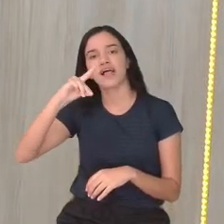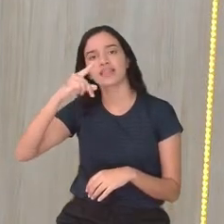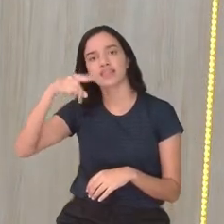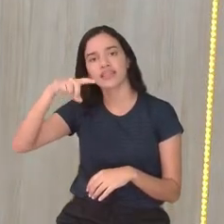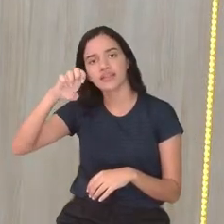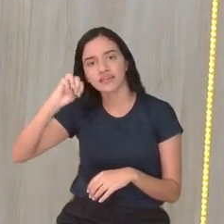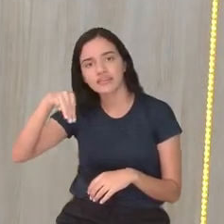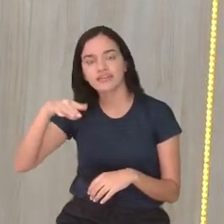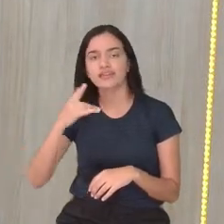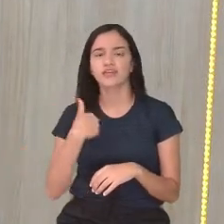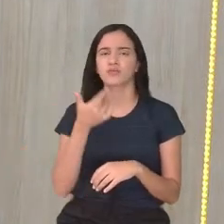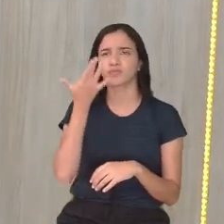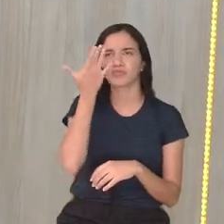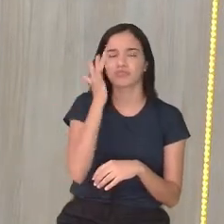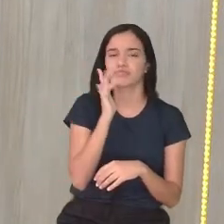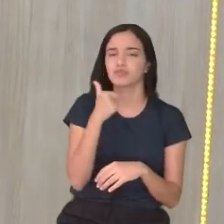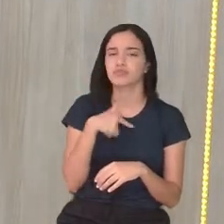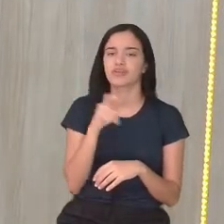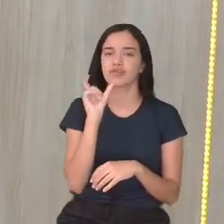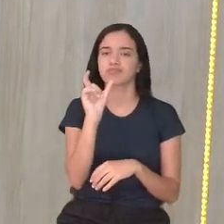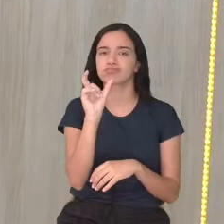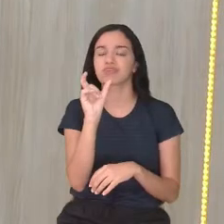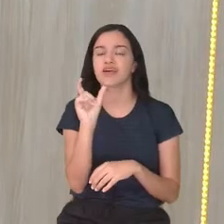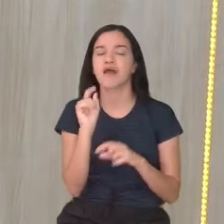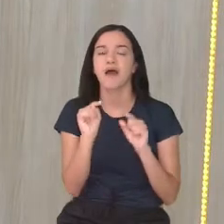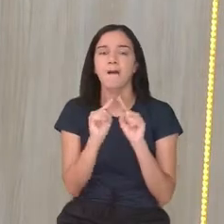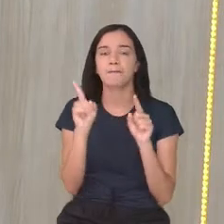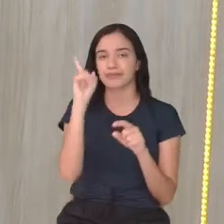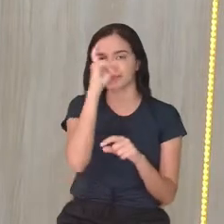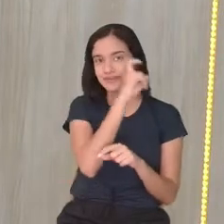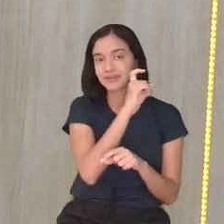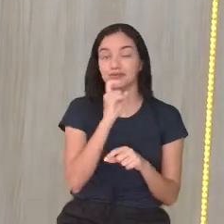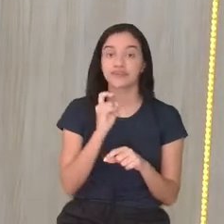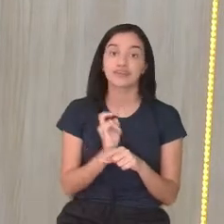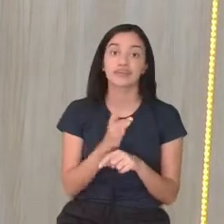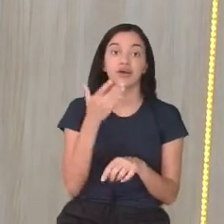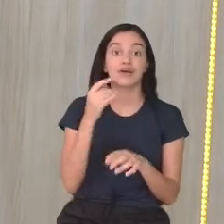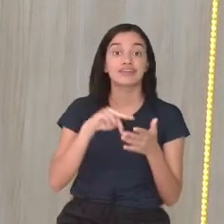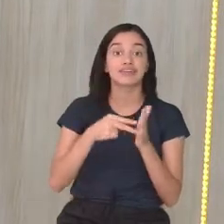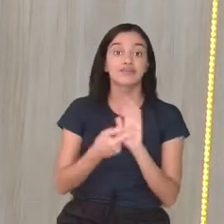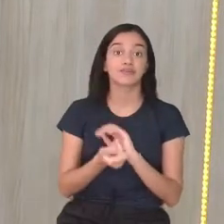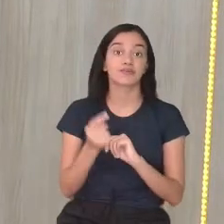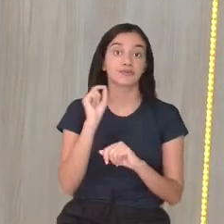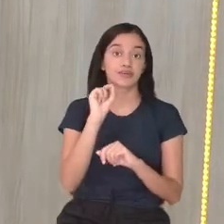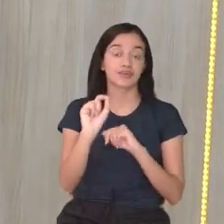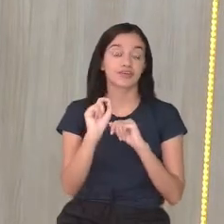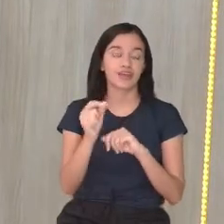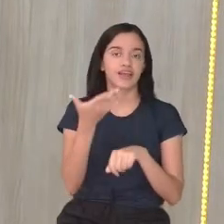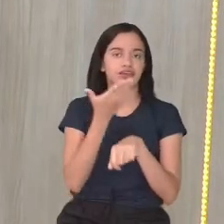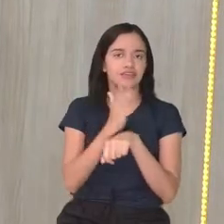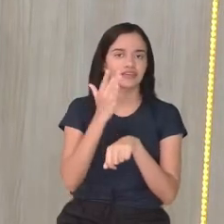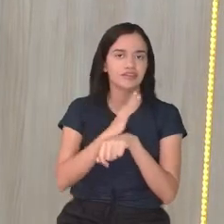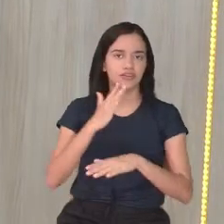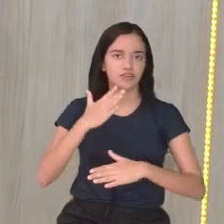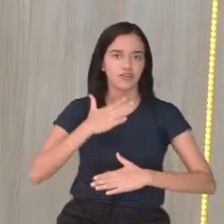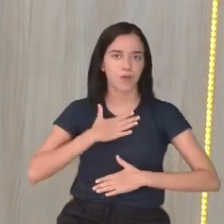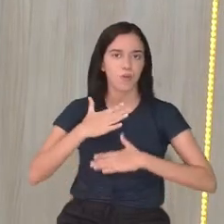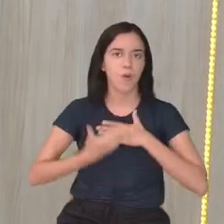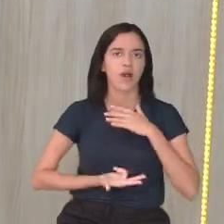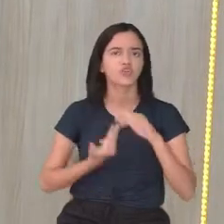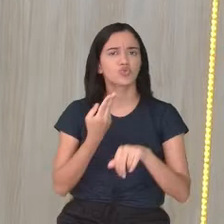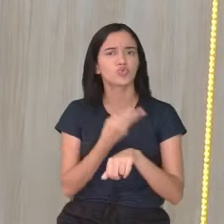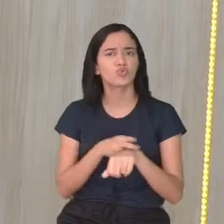bem complicadinho, né? Mas significa exercício com o corpo nu. que é como as